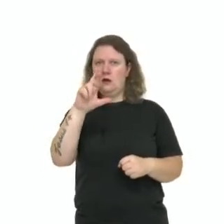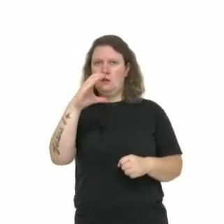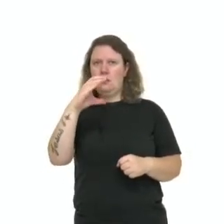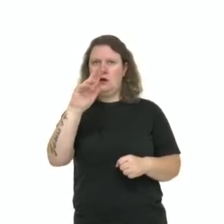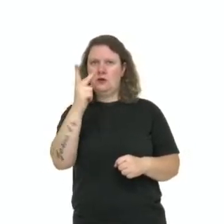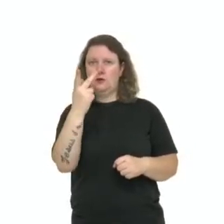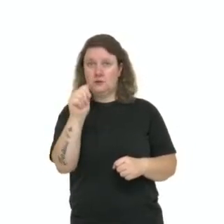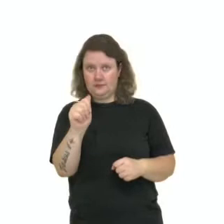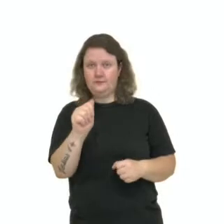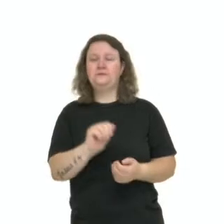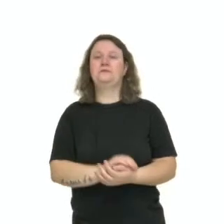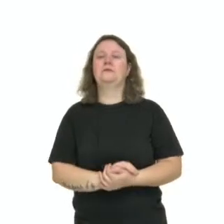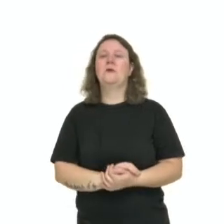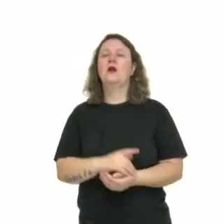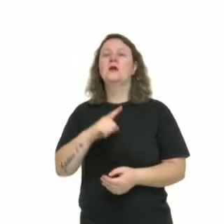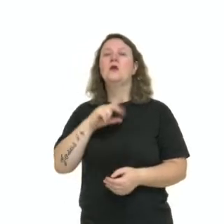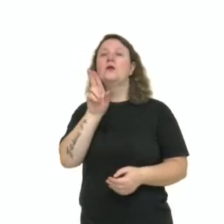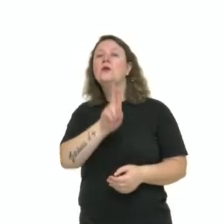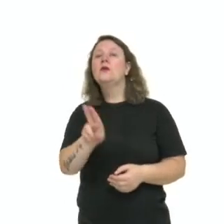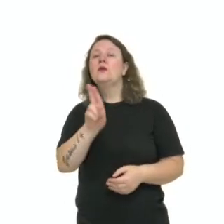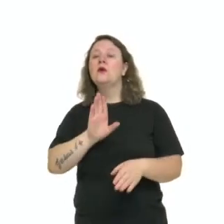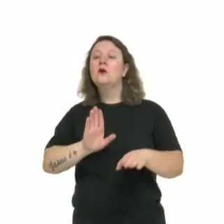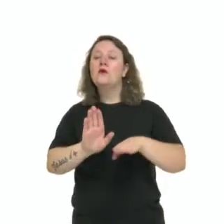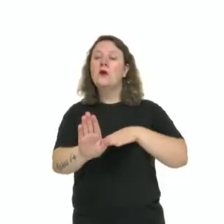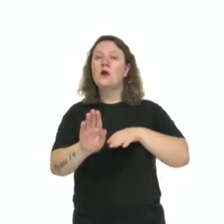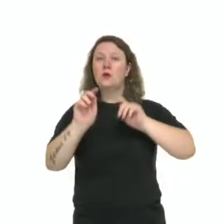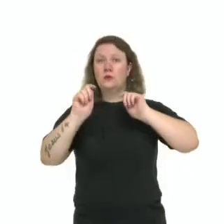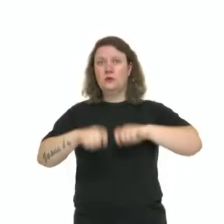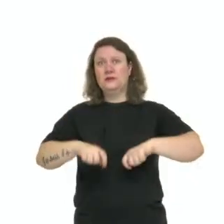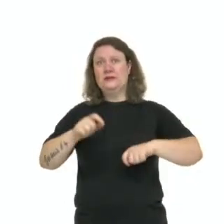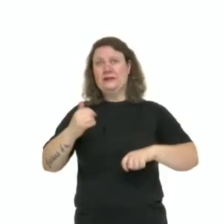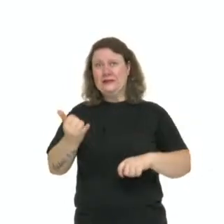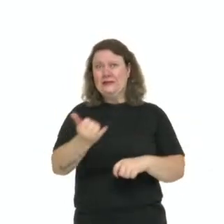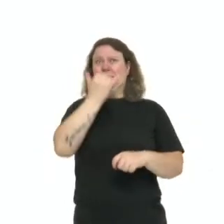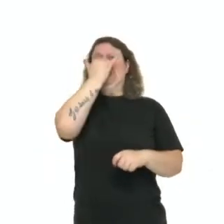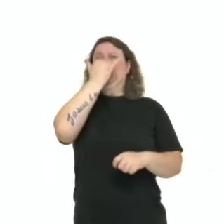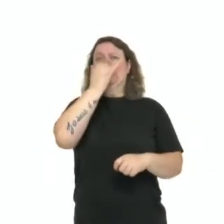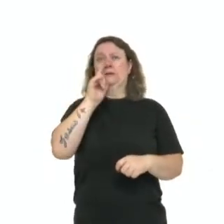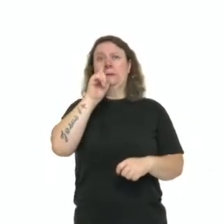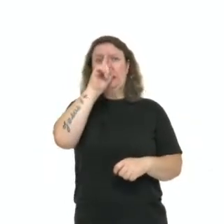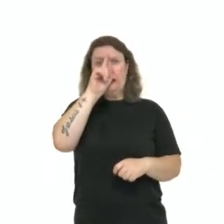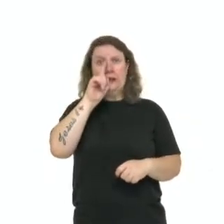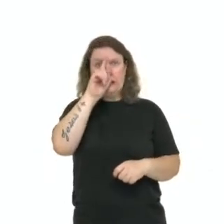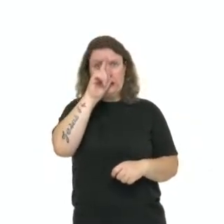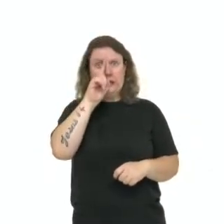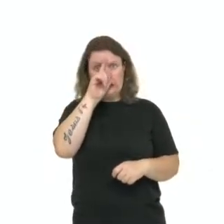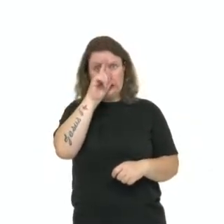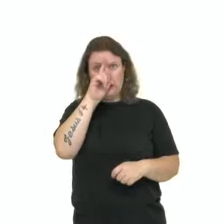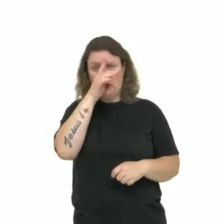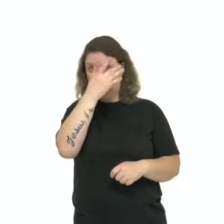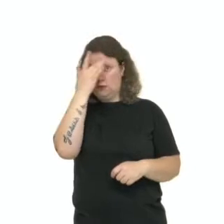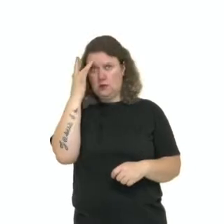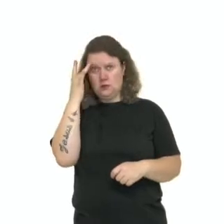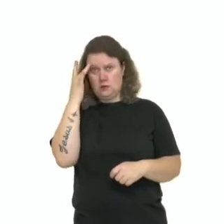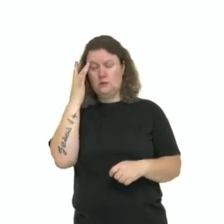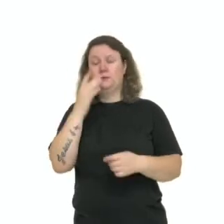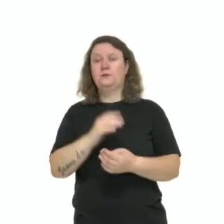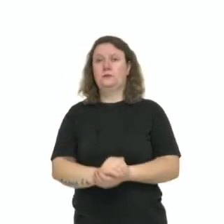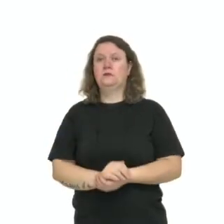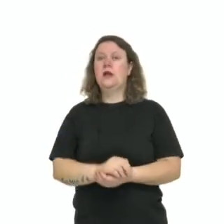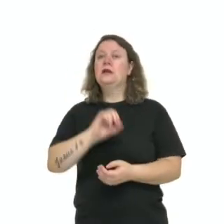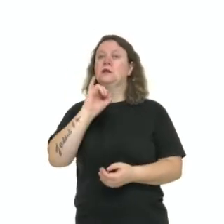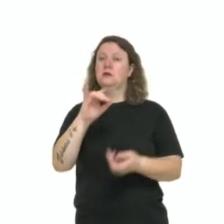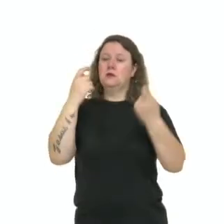durante as provas, o uso do freio poderia causar acidentes e apresentar grande risco aos competidores. Se houver